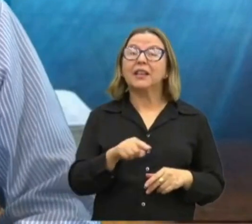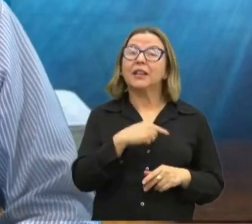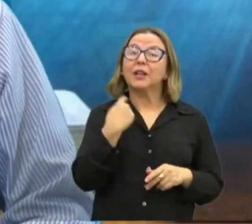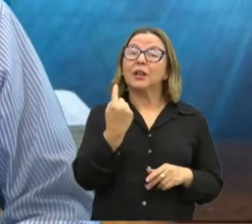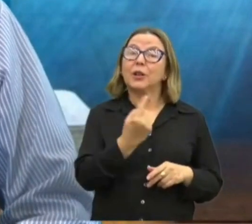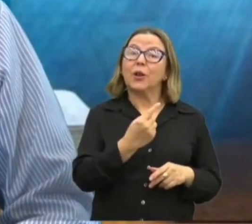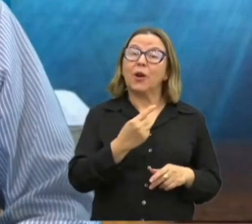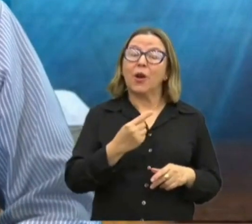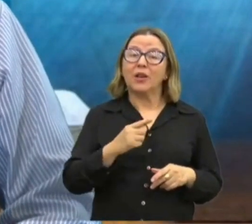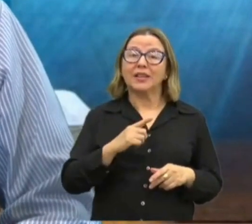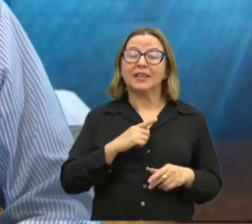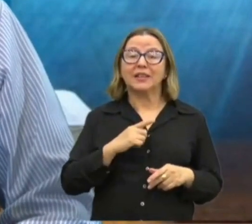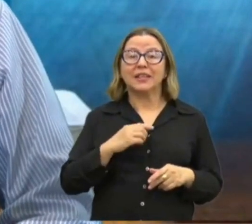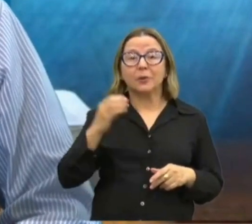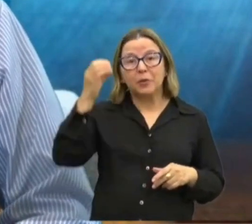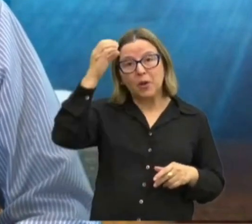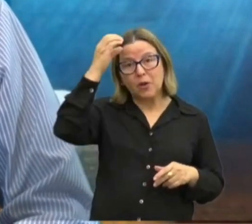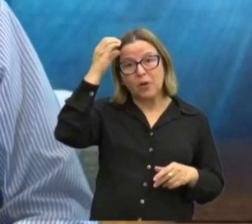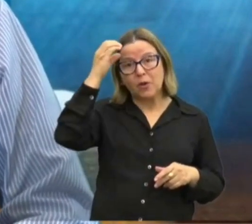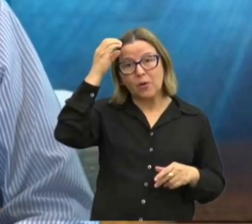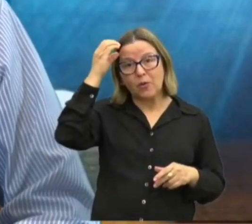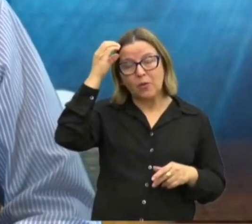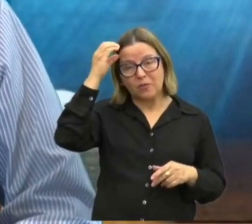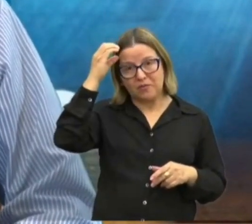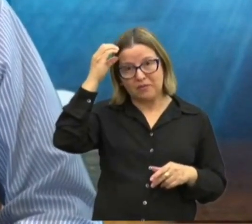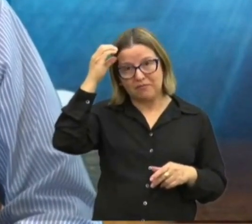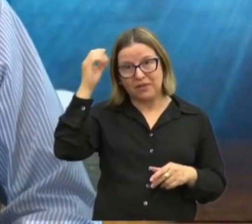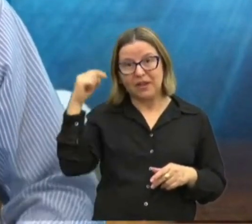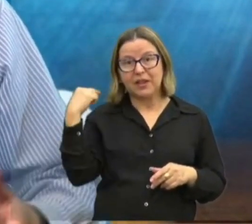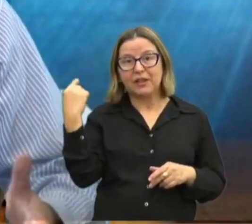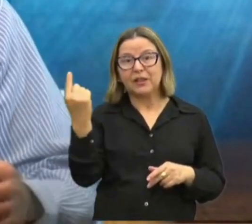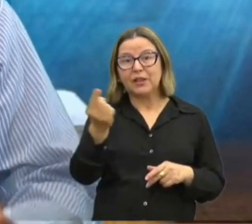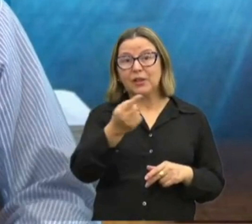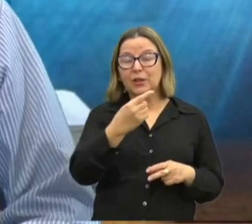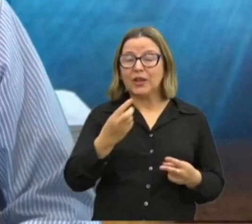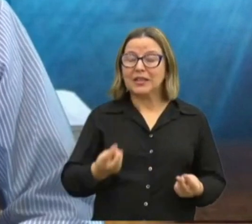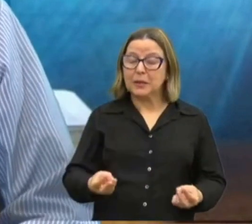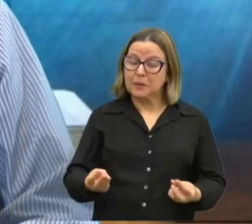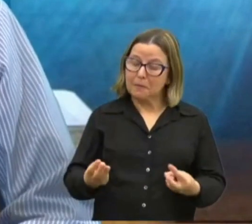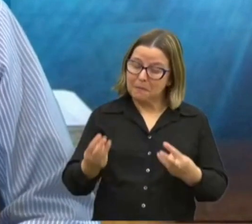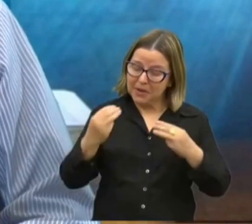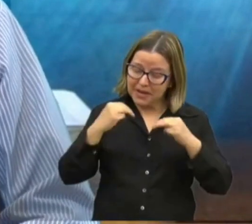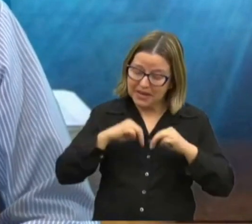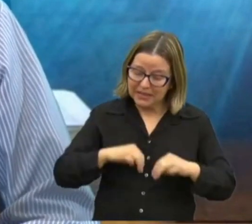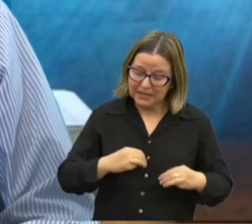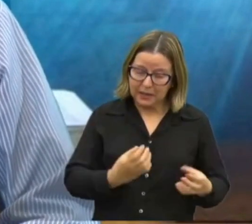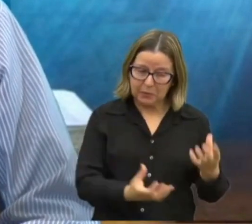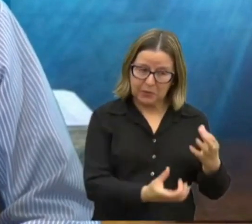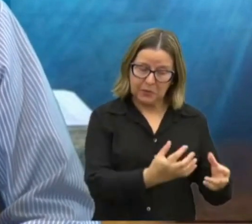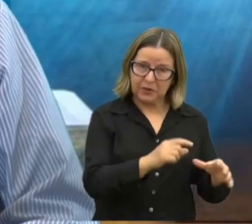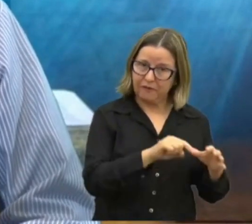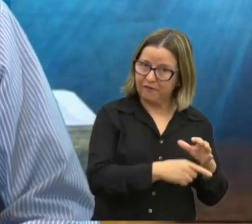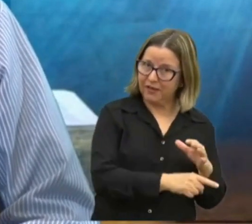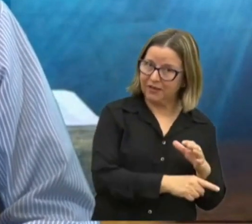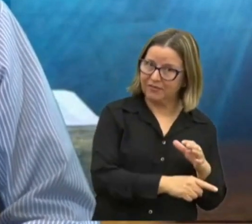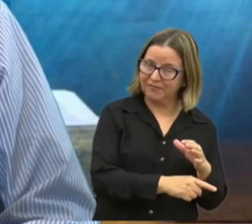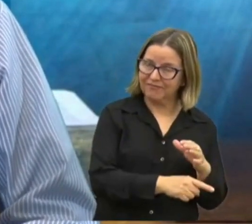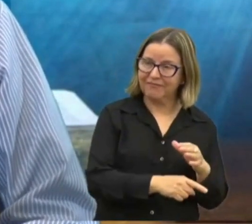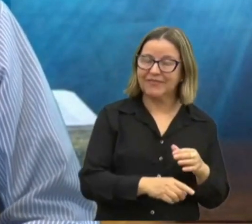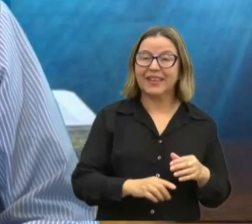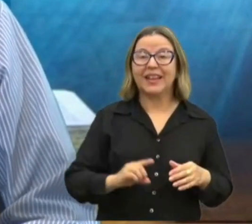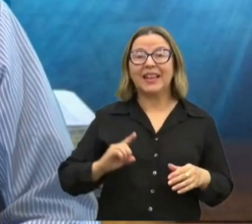sobre Ele. É isso que significa que Deus não poupou o seu próprio Filho, antes